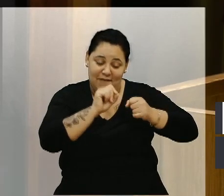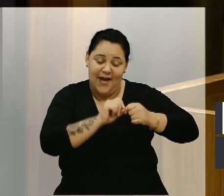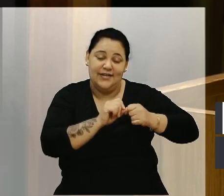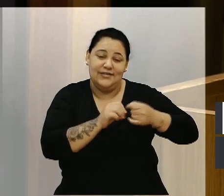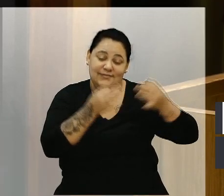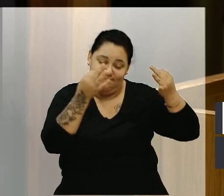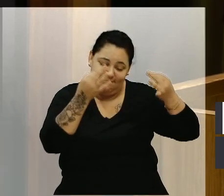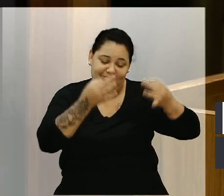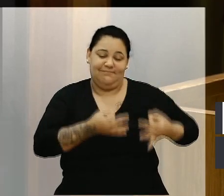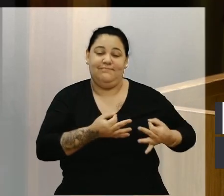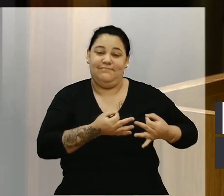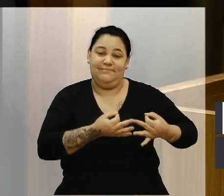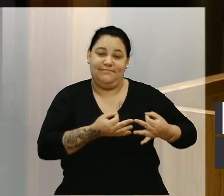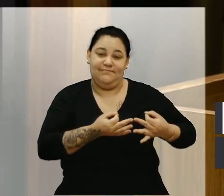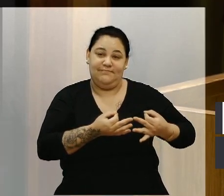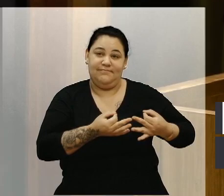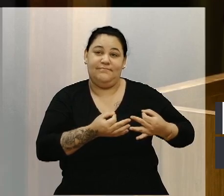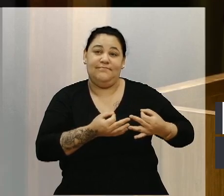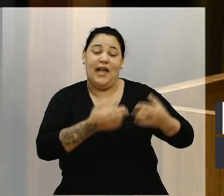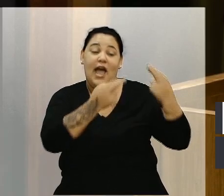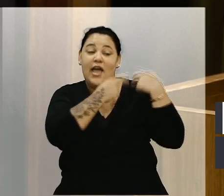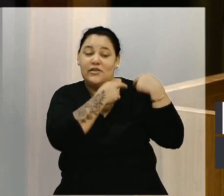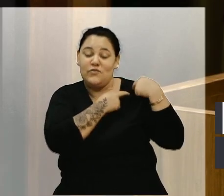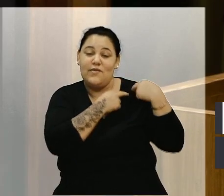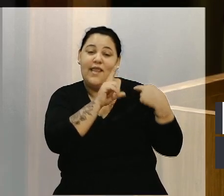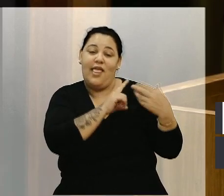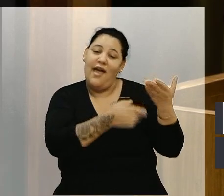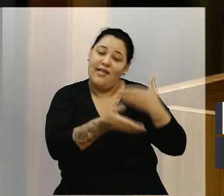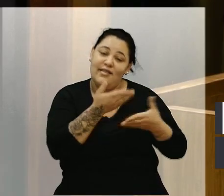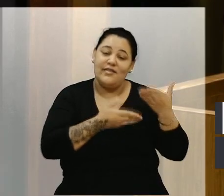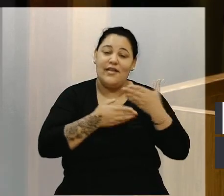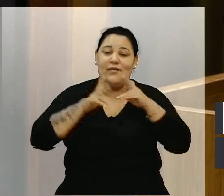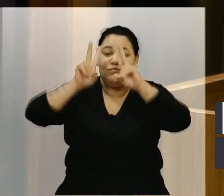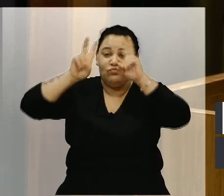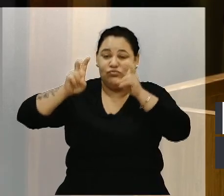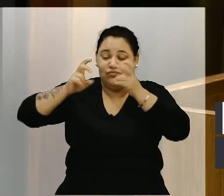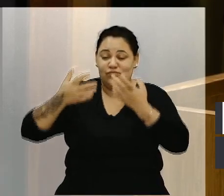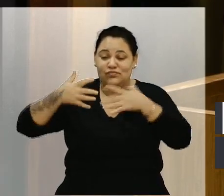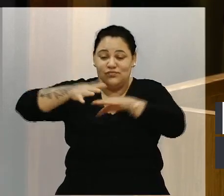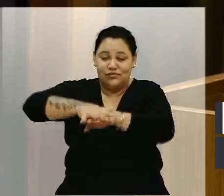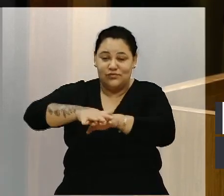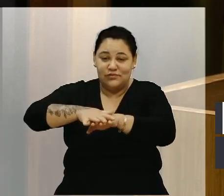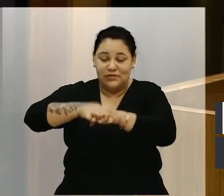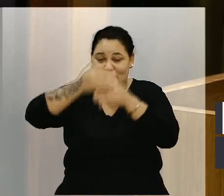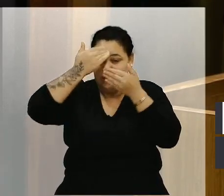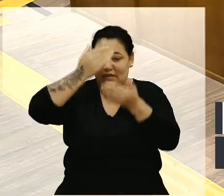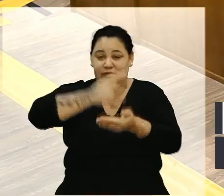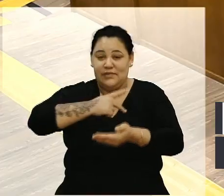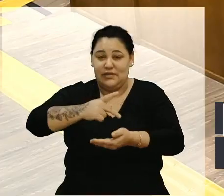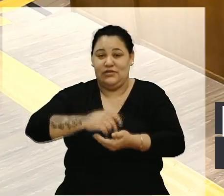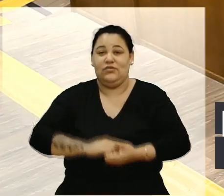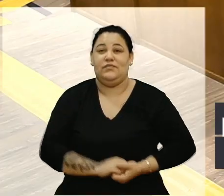ao apreço que tem e a responsabilidade pelo tema da inclusão. Obrigado, presidente.